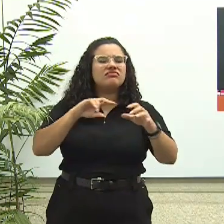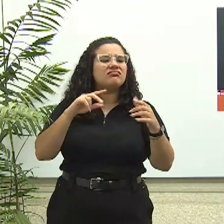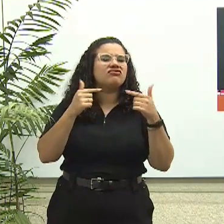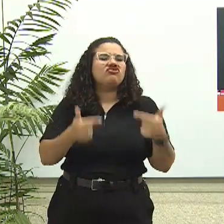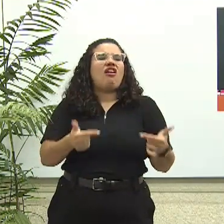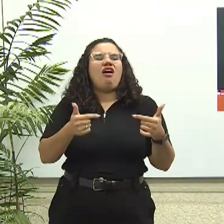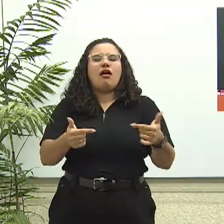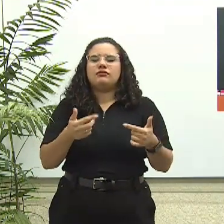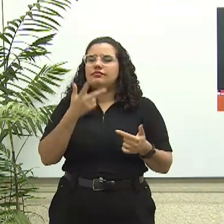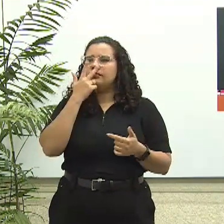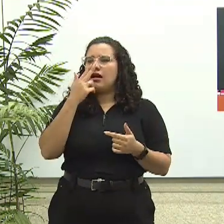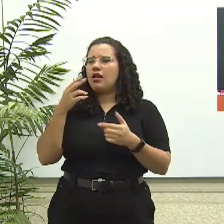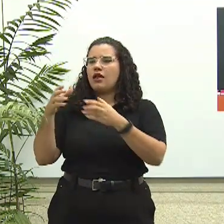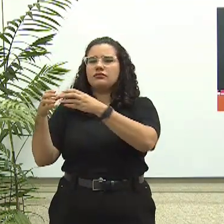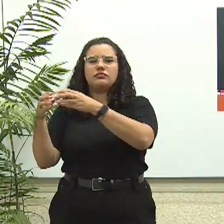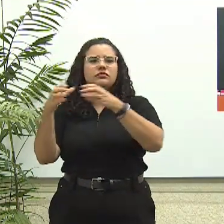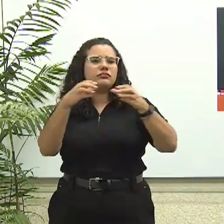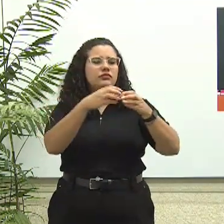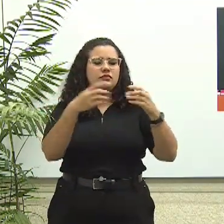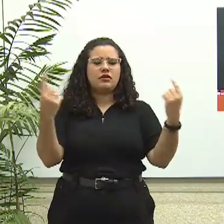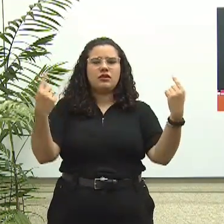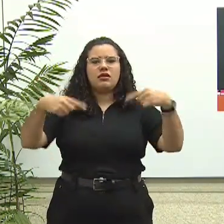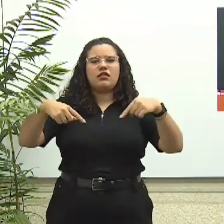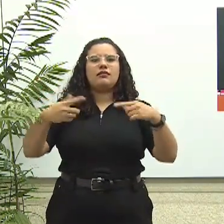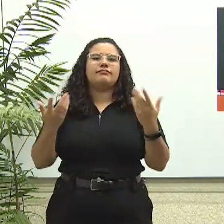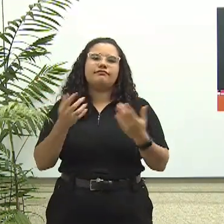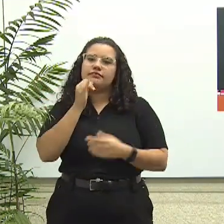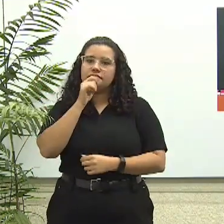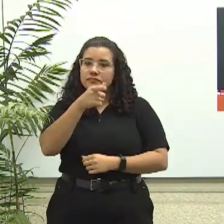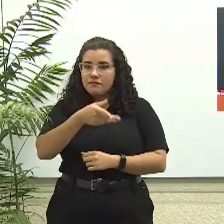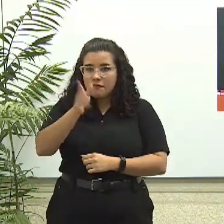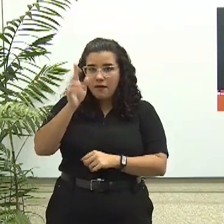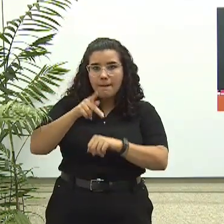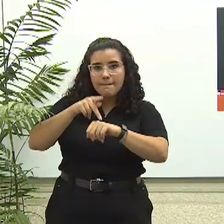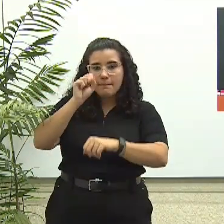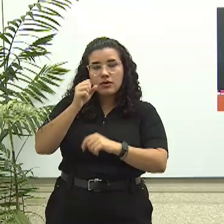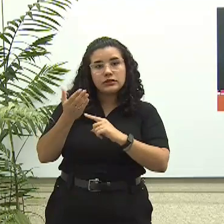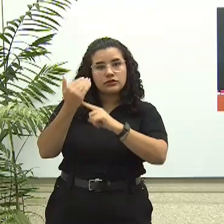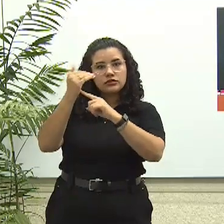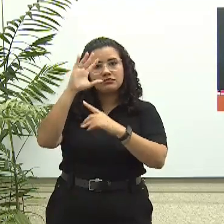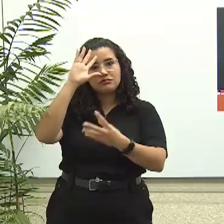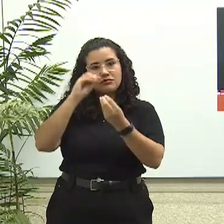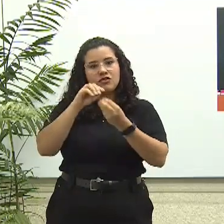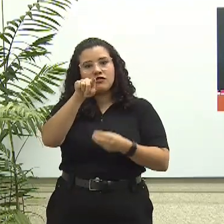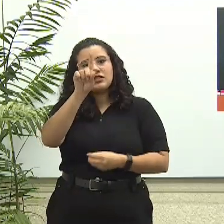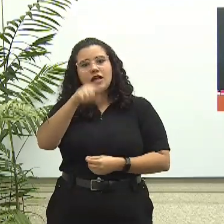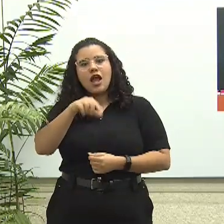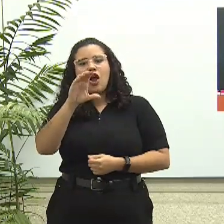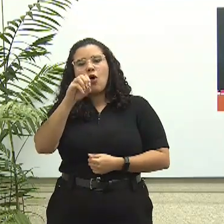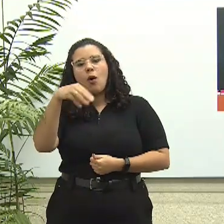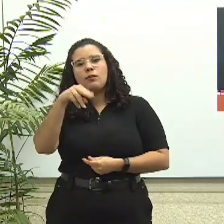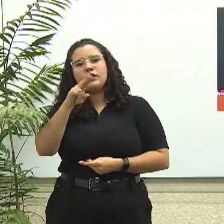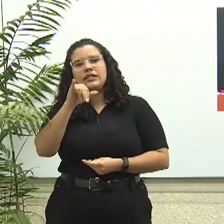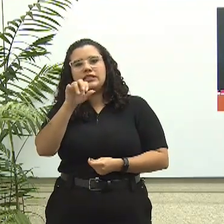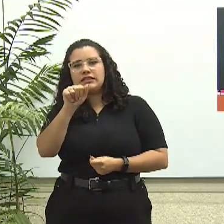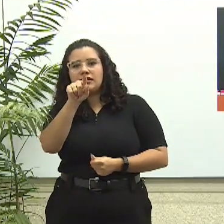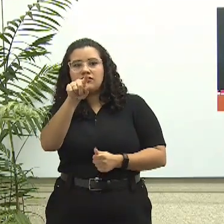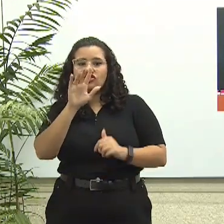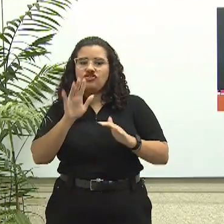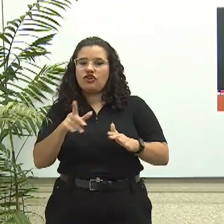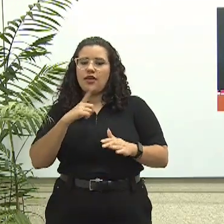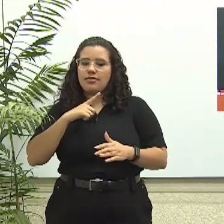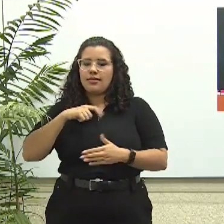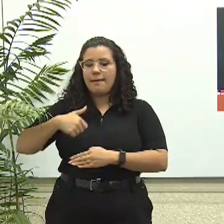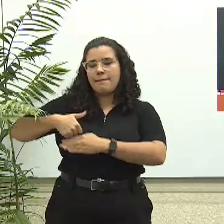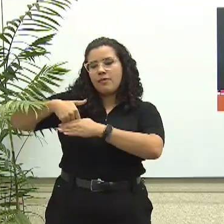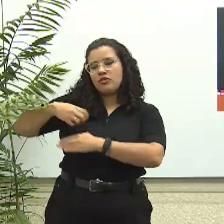aí fica essa coisa então se você vai para uma pós eh de tecnologia você é comunista porque você já veio com aquela bolsa né com